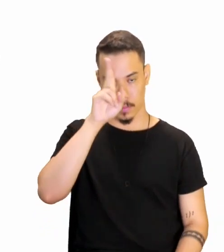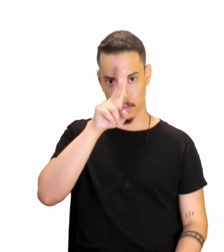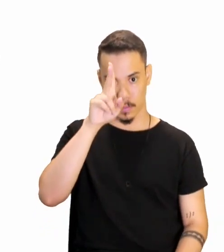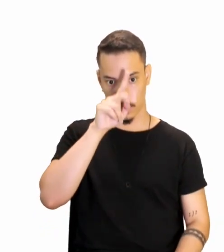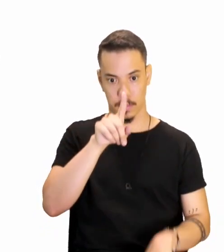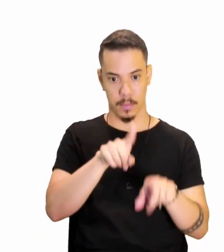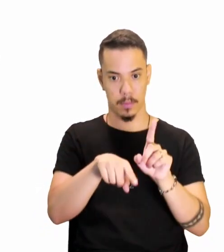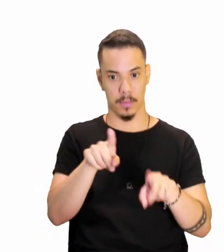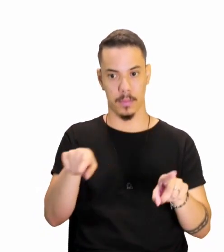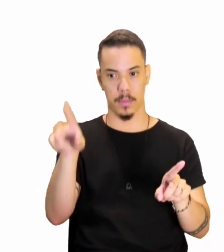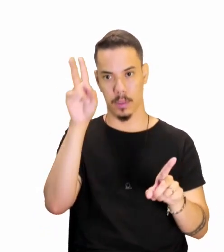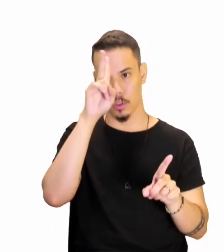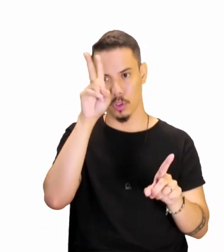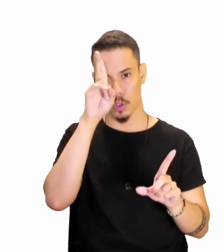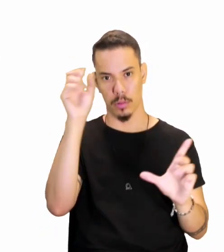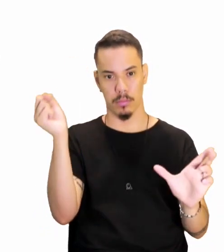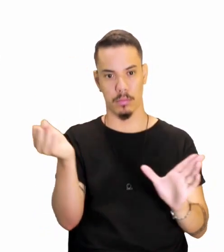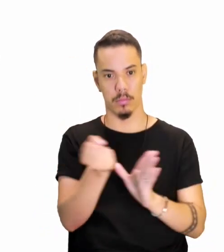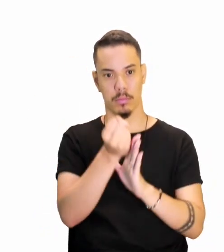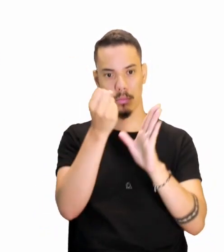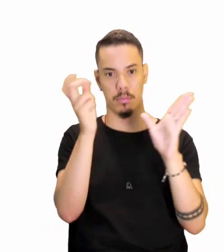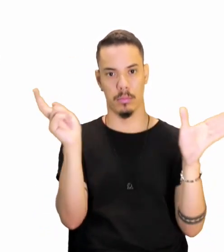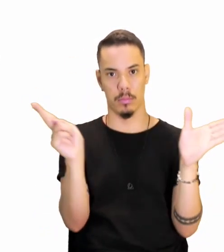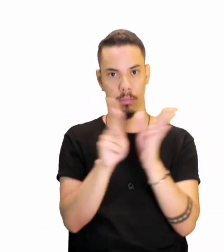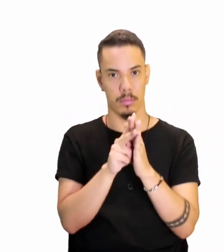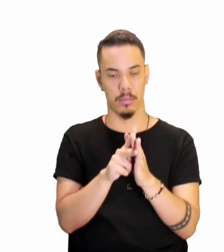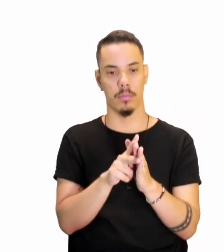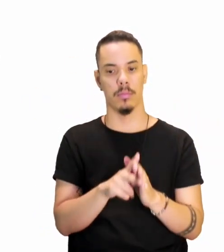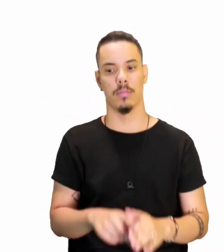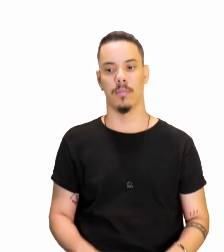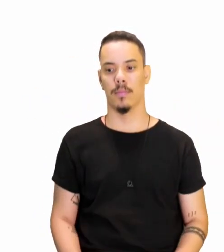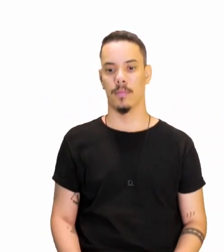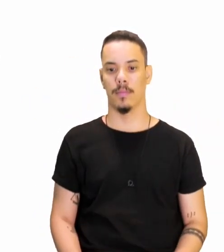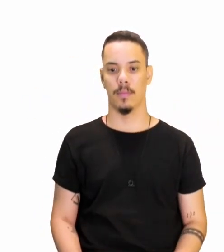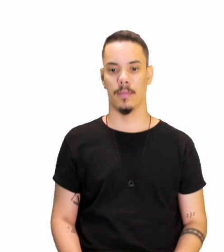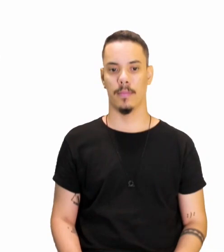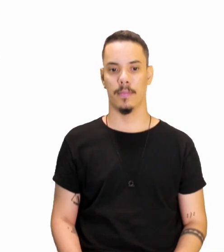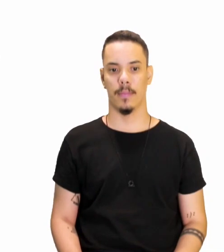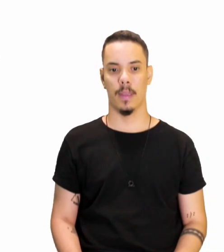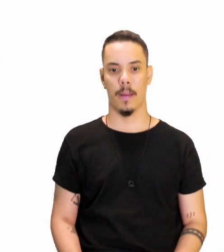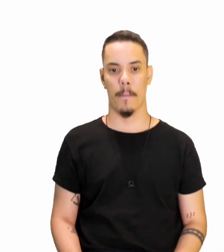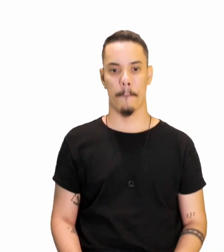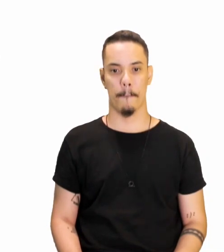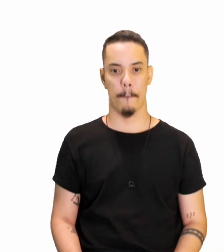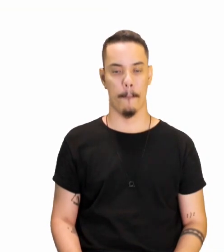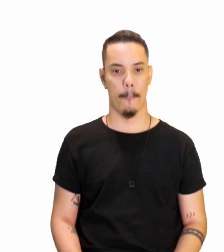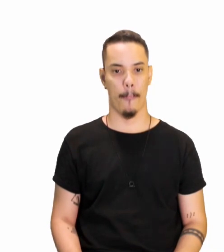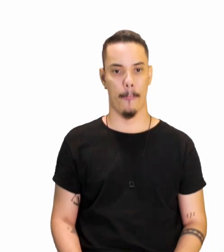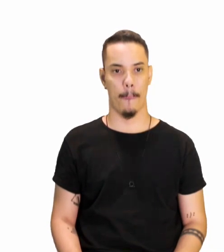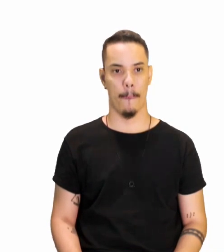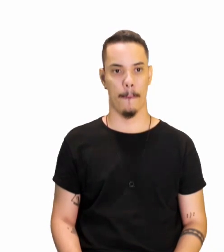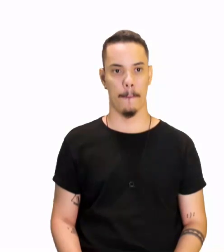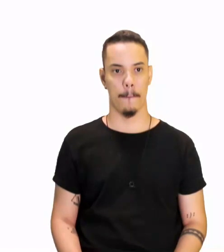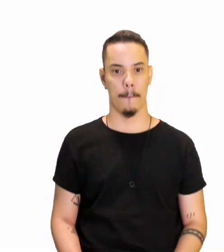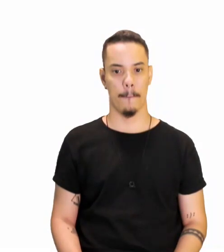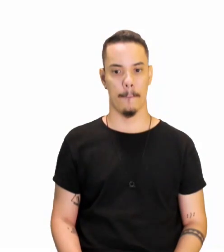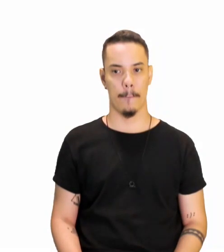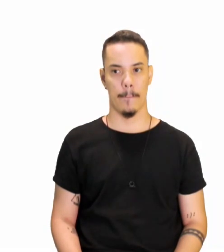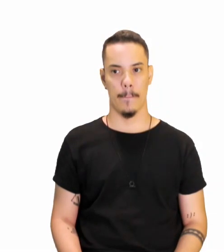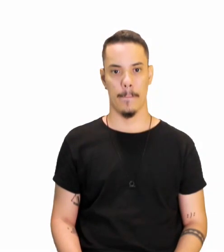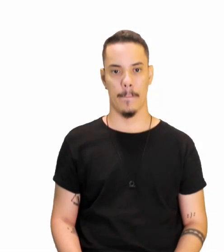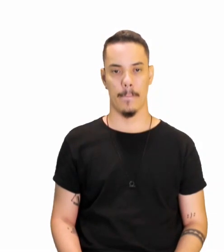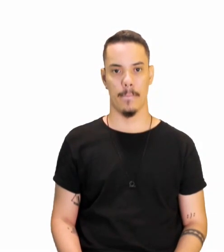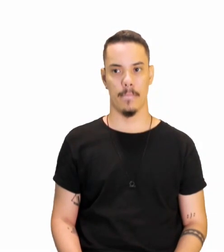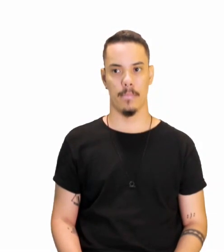variação histórica? É isso aí, que é a cronológica. Mais outra aqui para vocês,